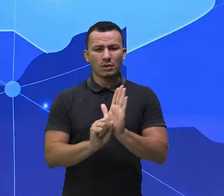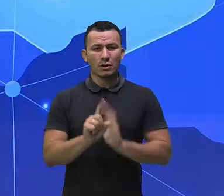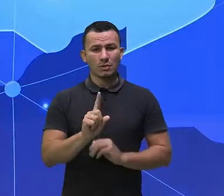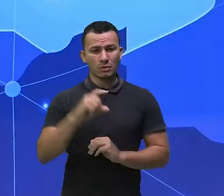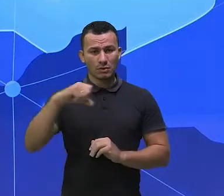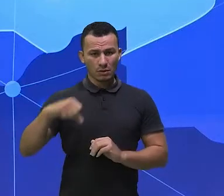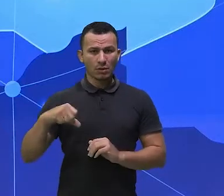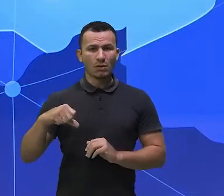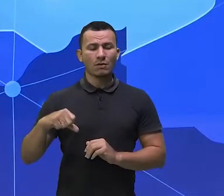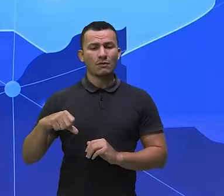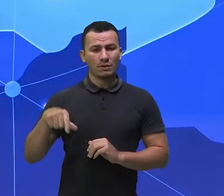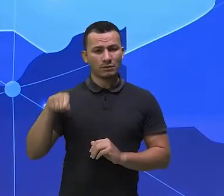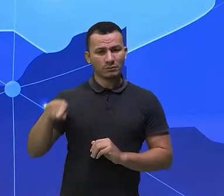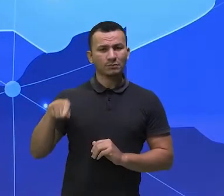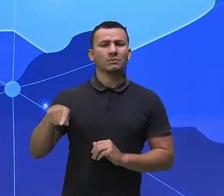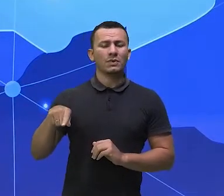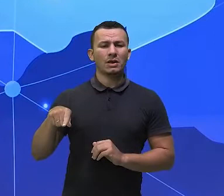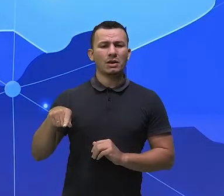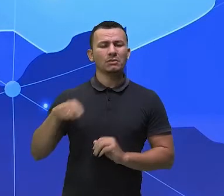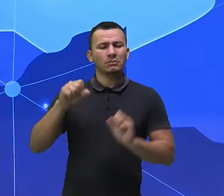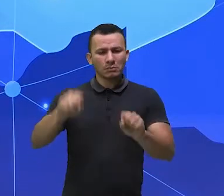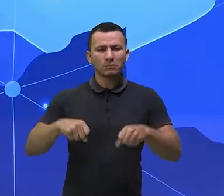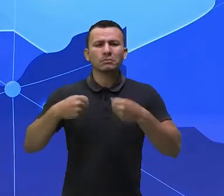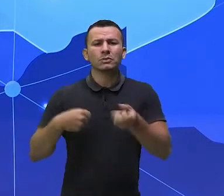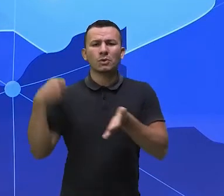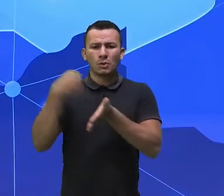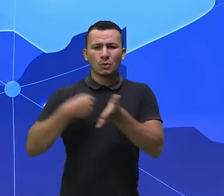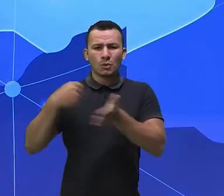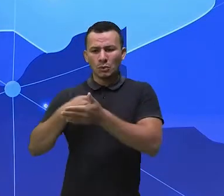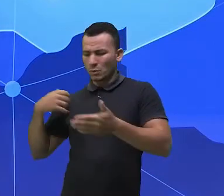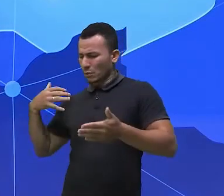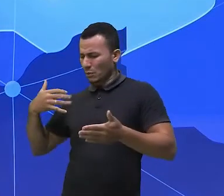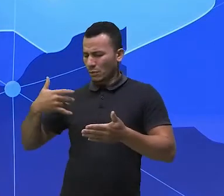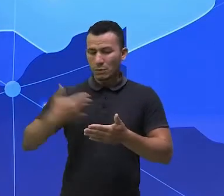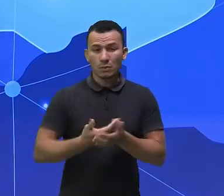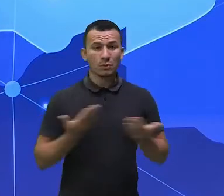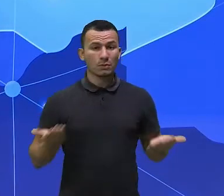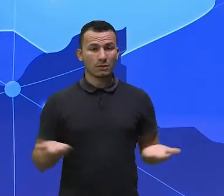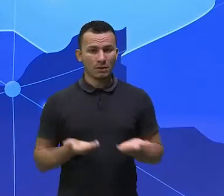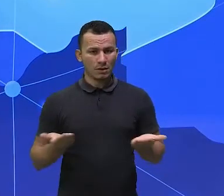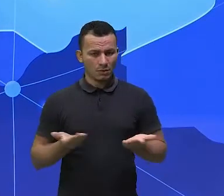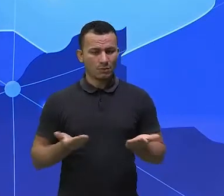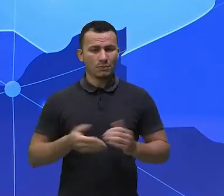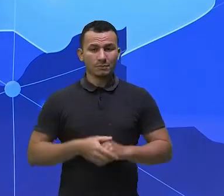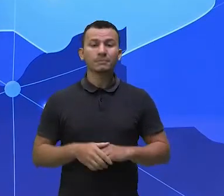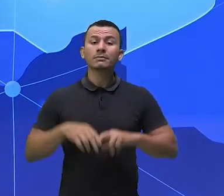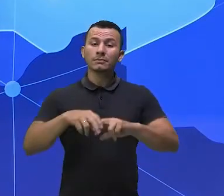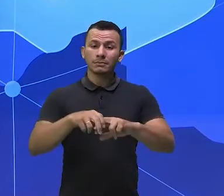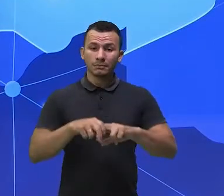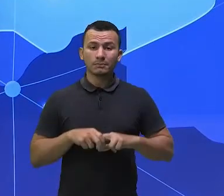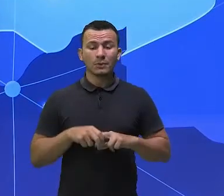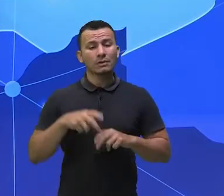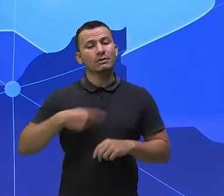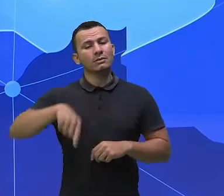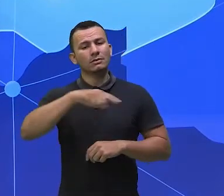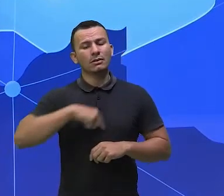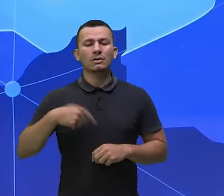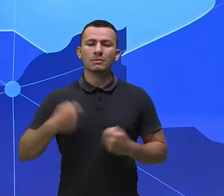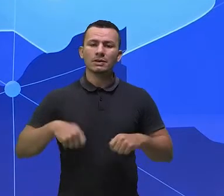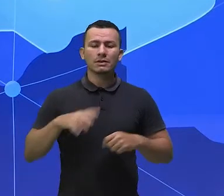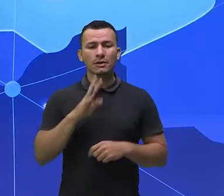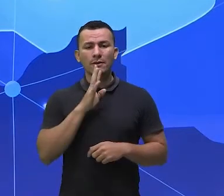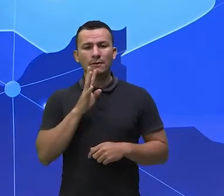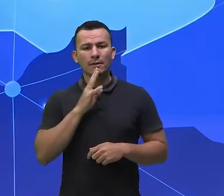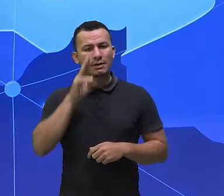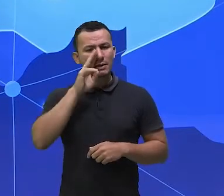XIX, é tão pertinente até os dias atuais. É por isso que nós devemos conhecer